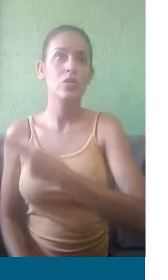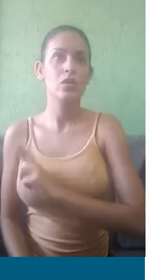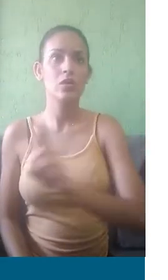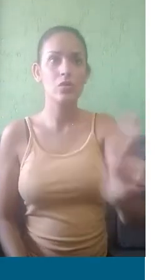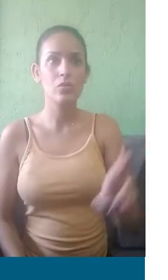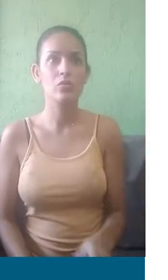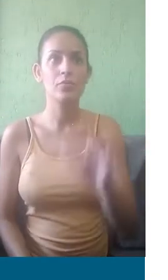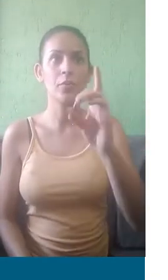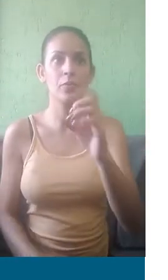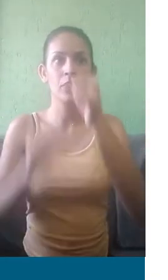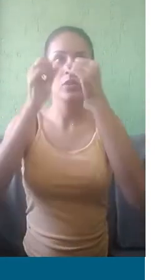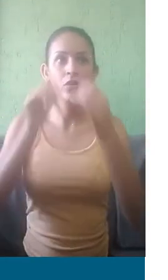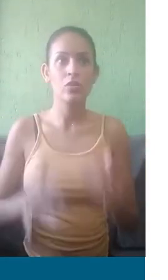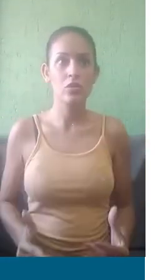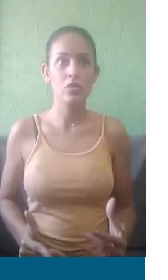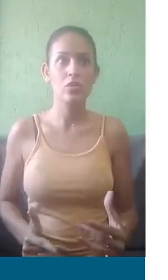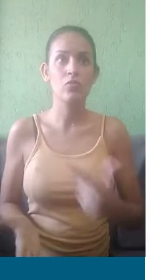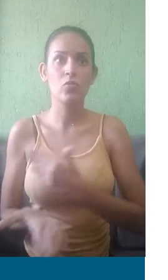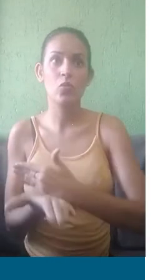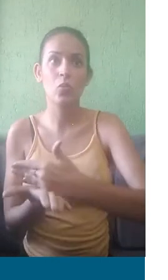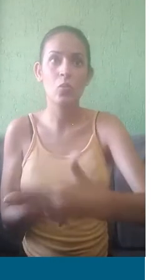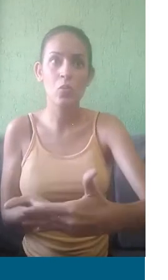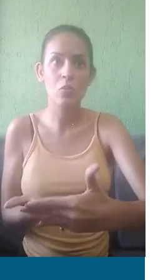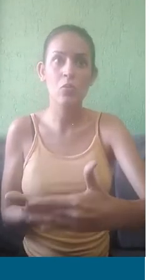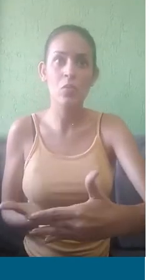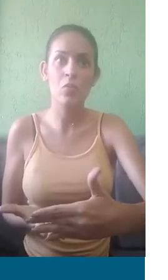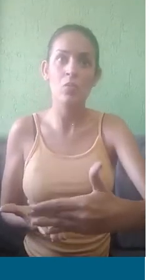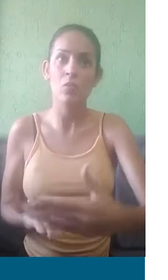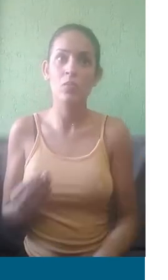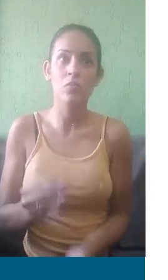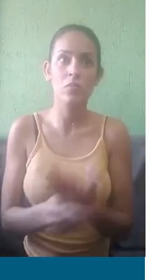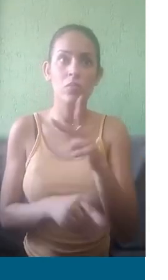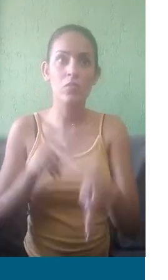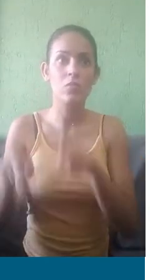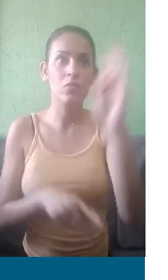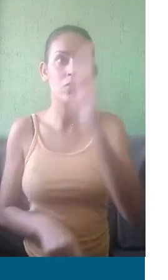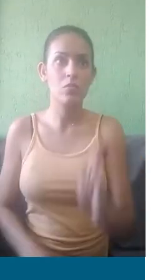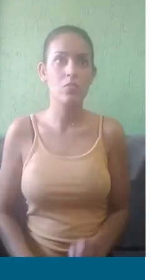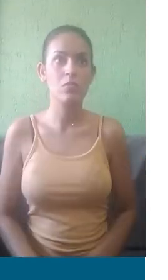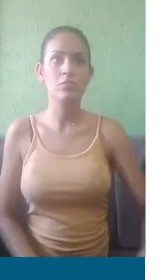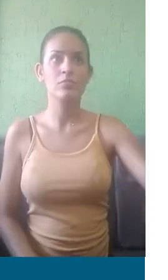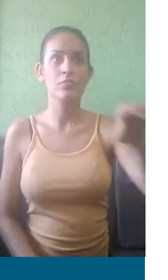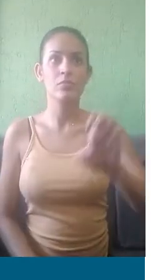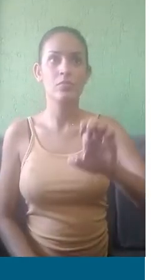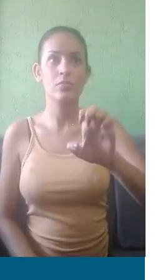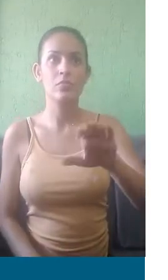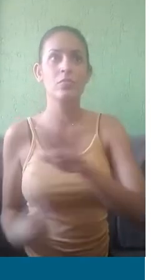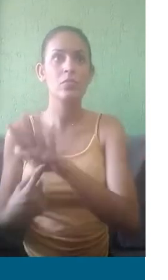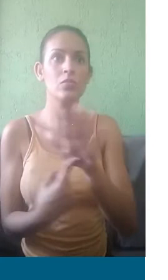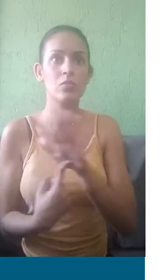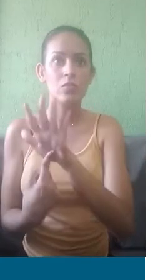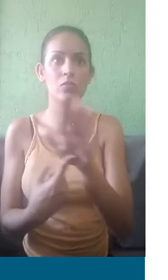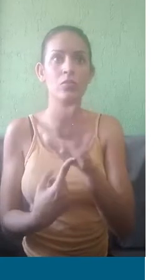propostas estéticas da primeira fase modernista no poema. É facilmente perceptível após uma leitura rápida do texto